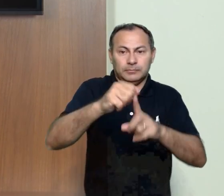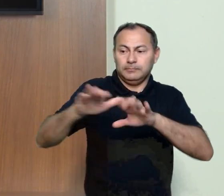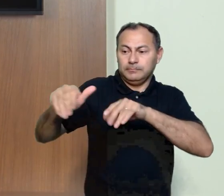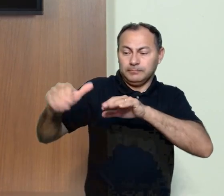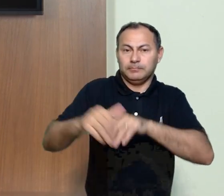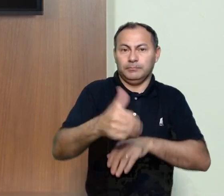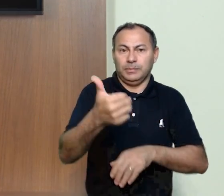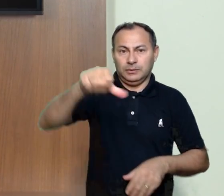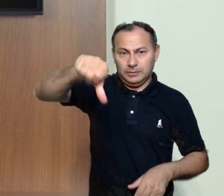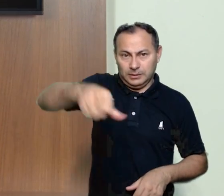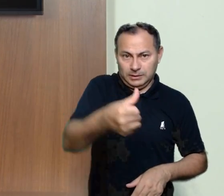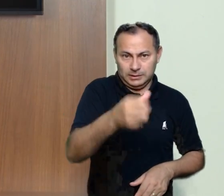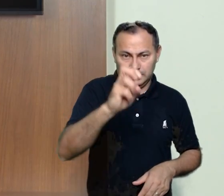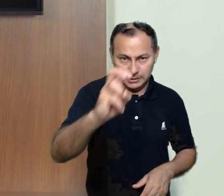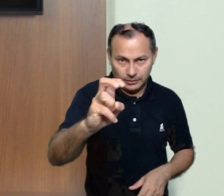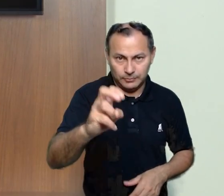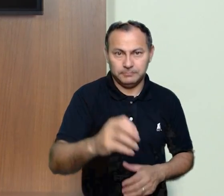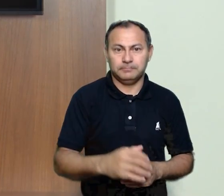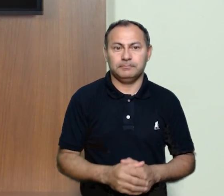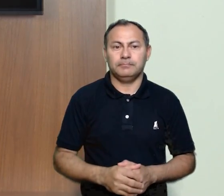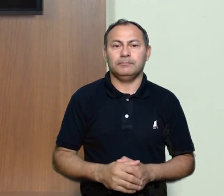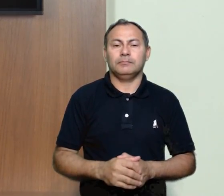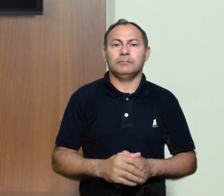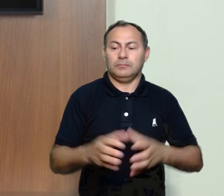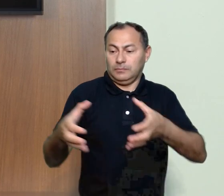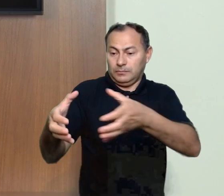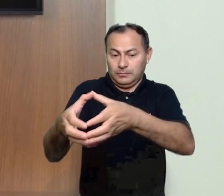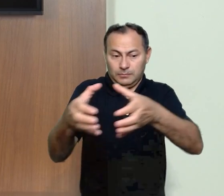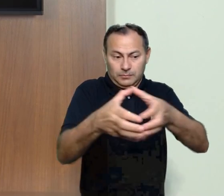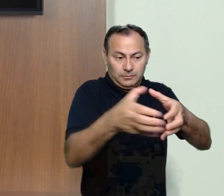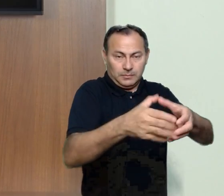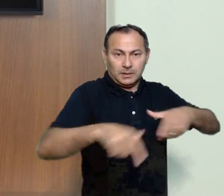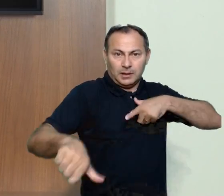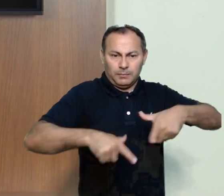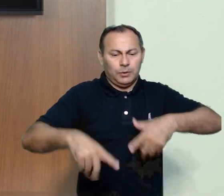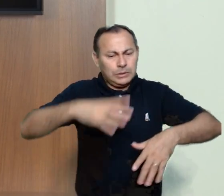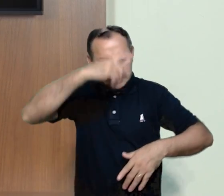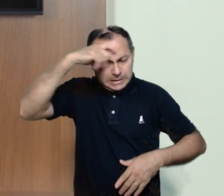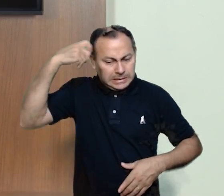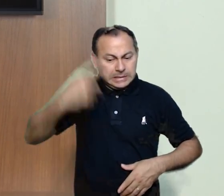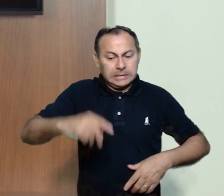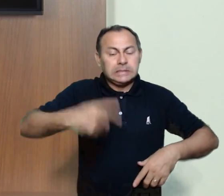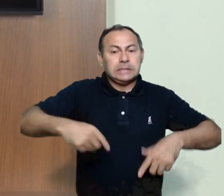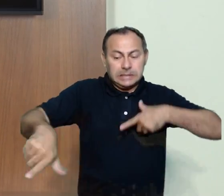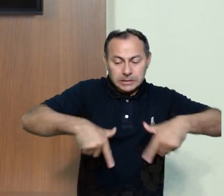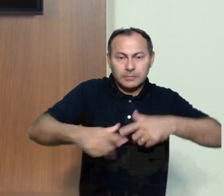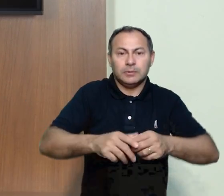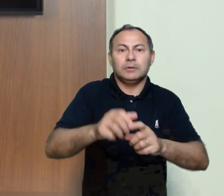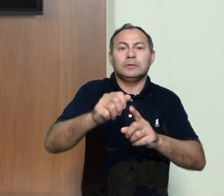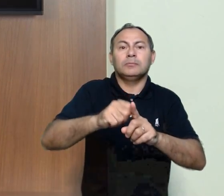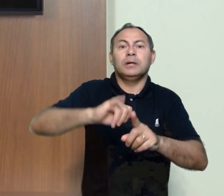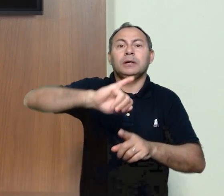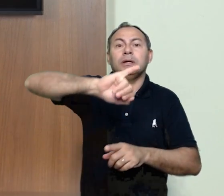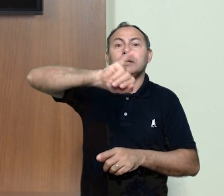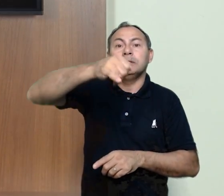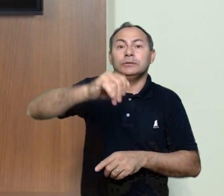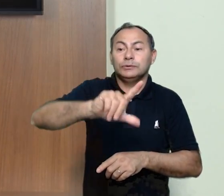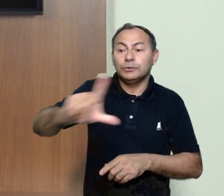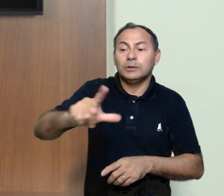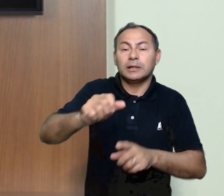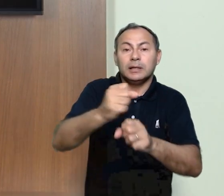de 1965. As comissões trabalharam arduamente e em junho daquele